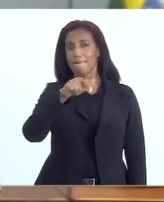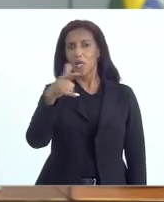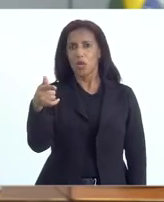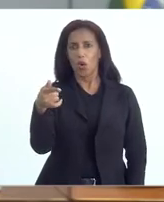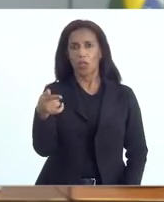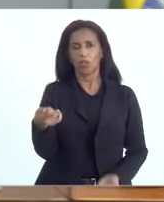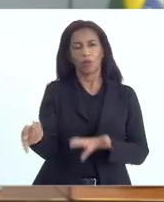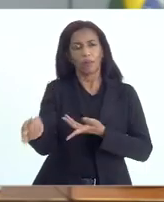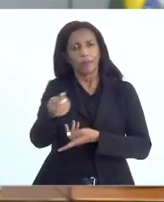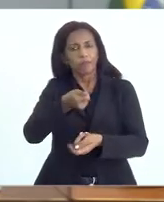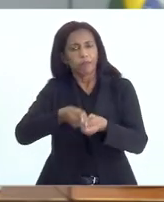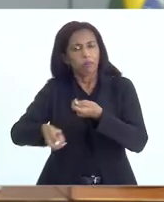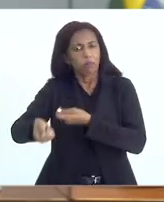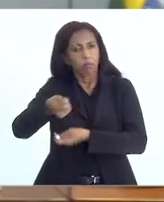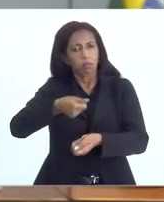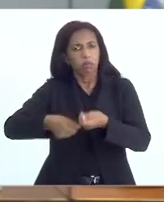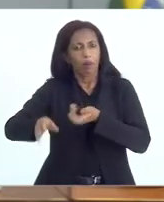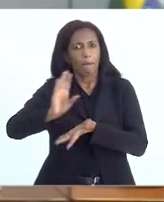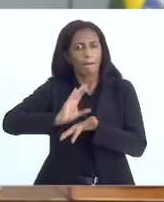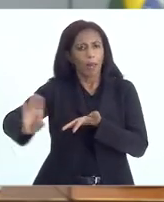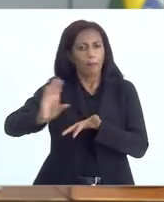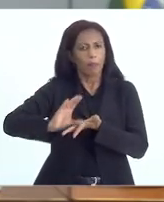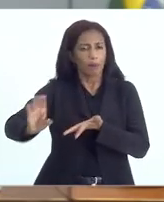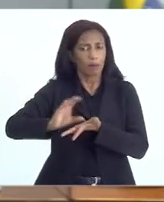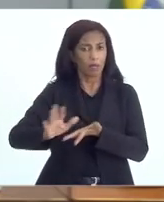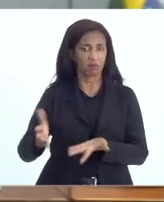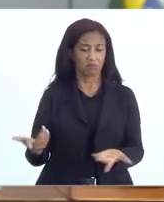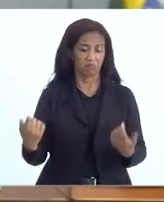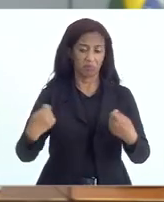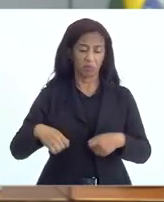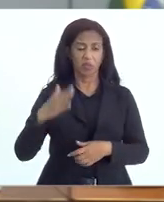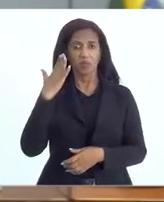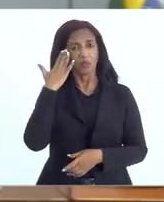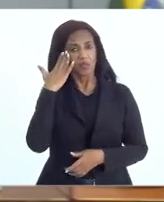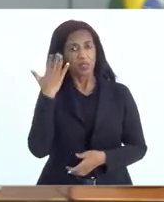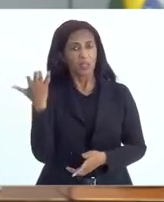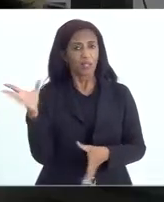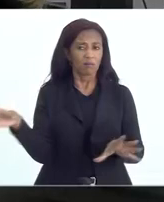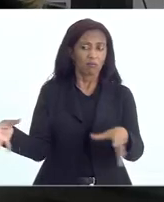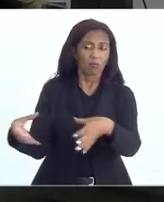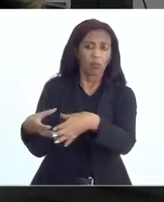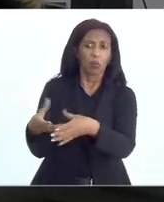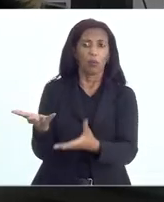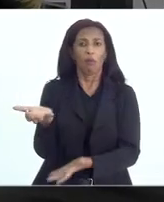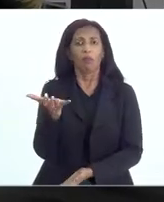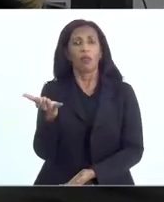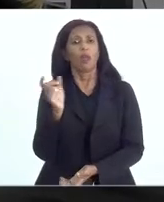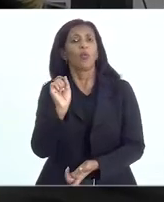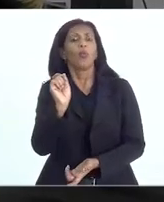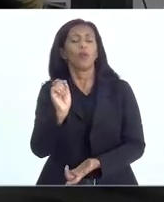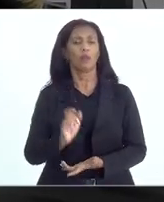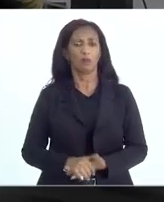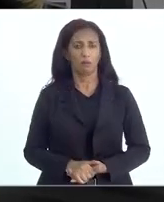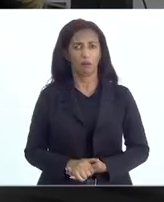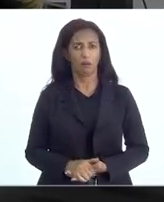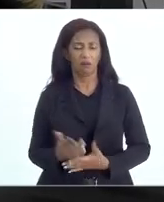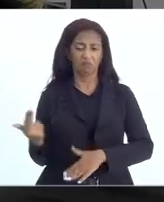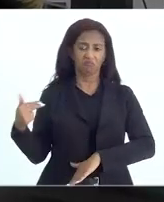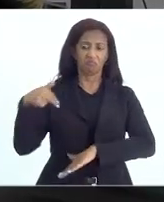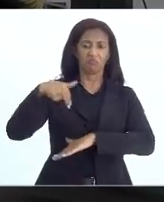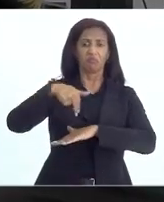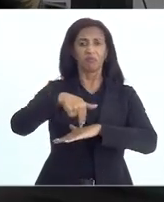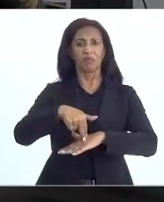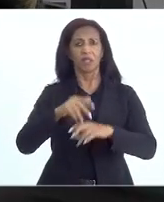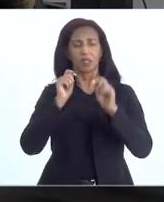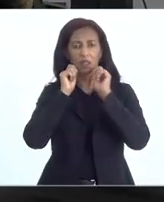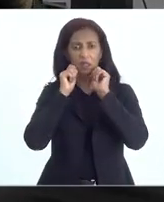em investimento bom então eu preciso entender Qual é a reivindicação deles porque virem virem para cá